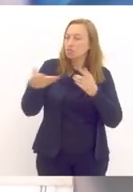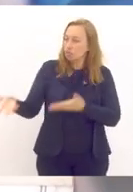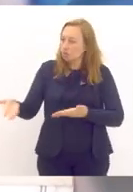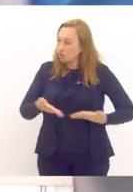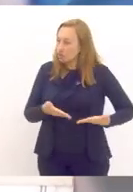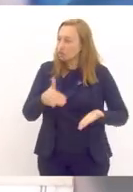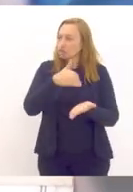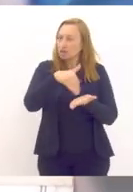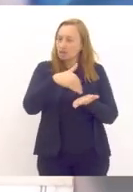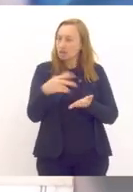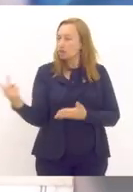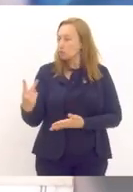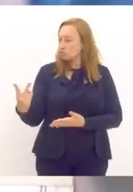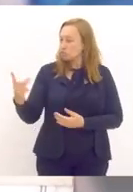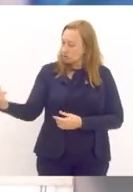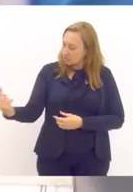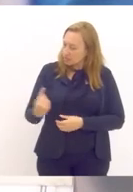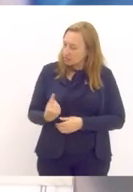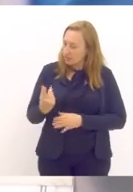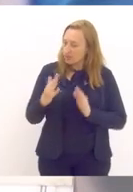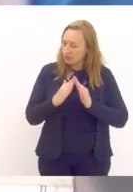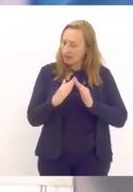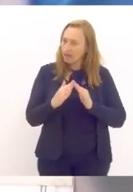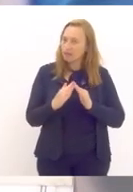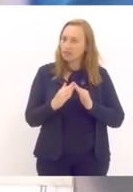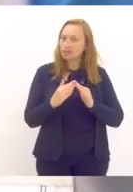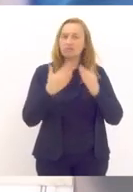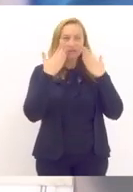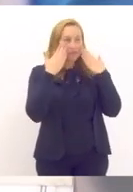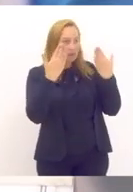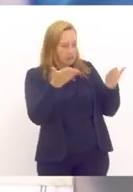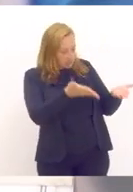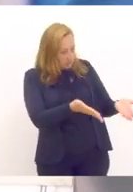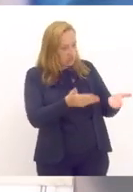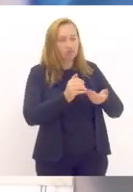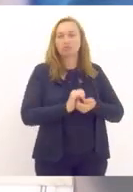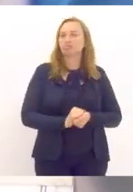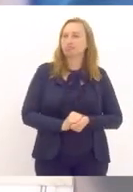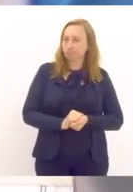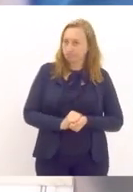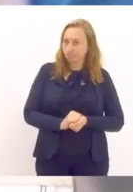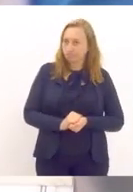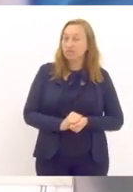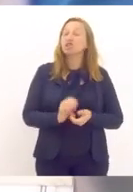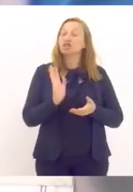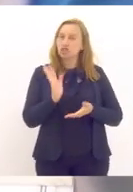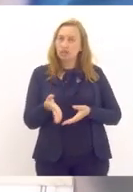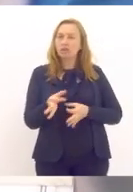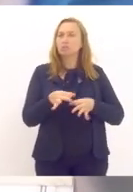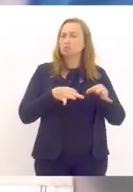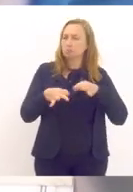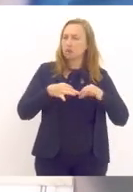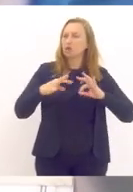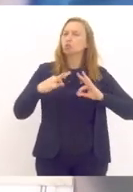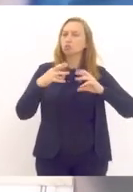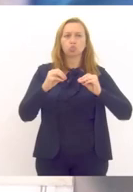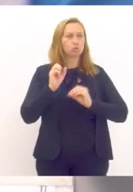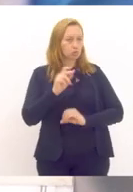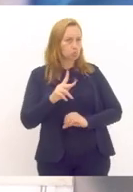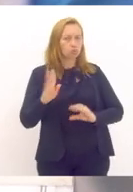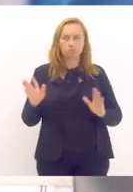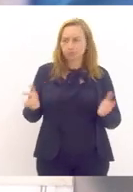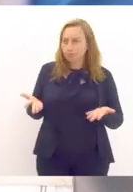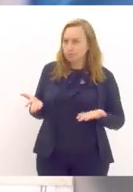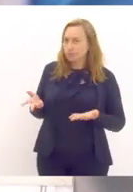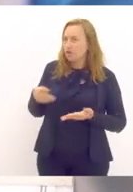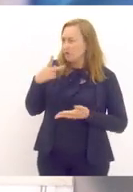os dois secretários, que venham aqui na casa e façam esse tipo de projeção. Porque a gente já fica planejado. Acho muito bom. Né? Então, assim, nós